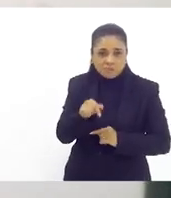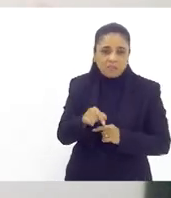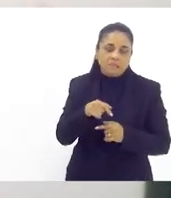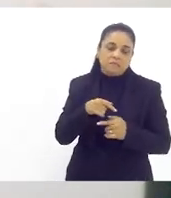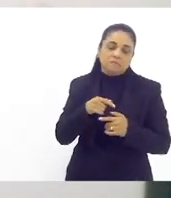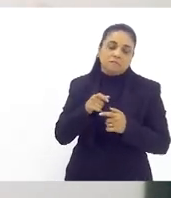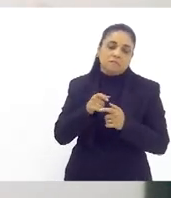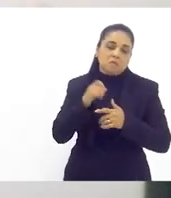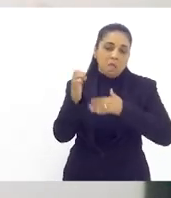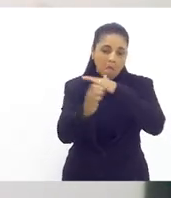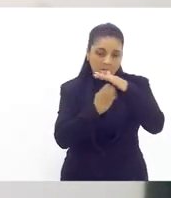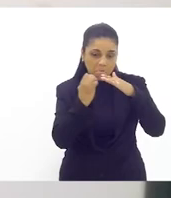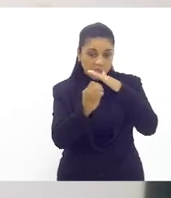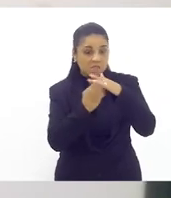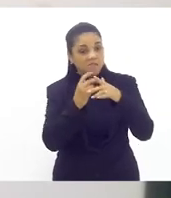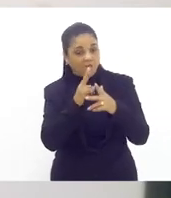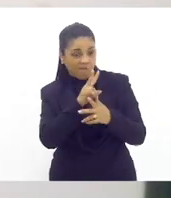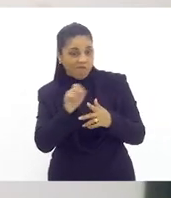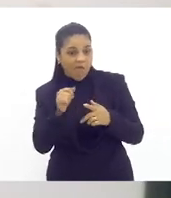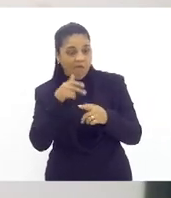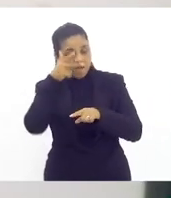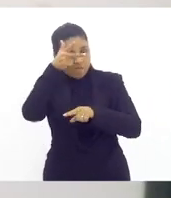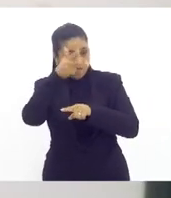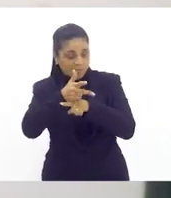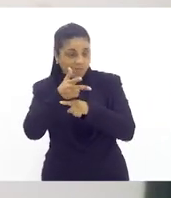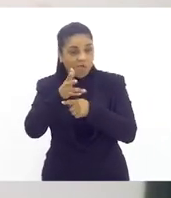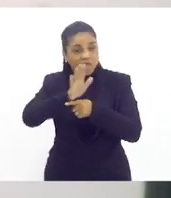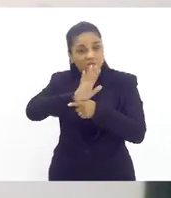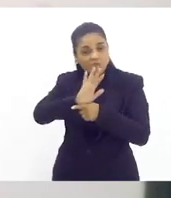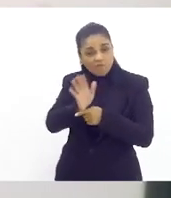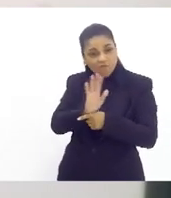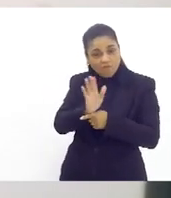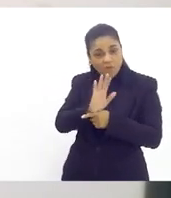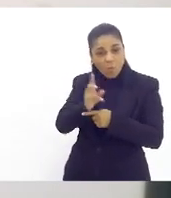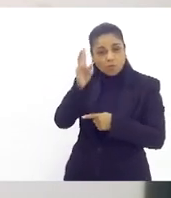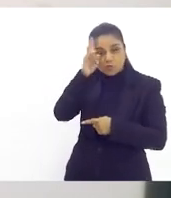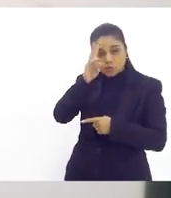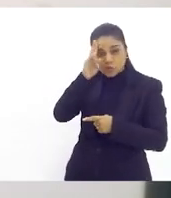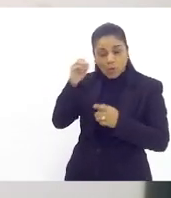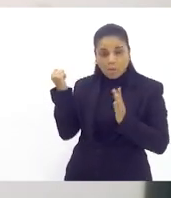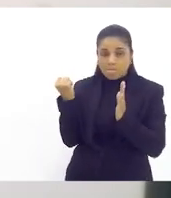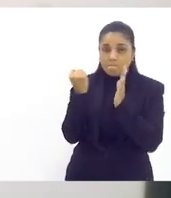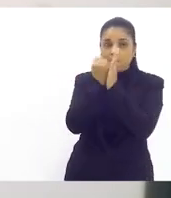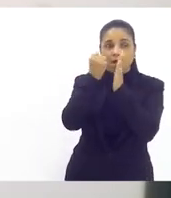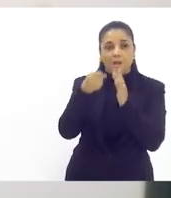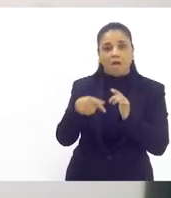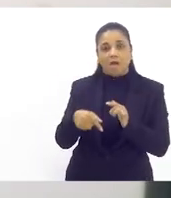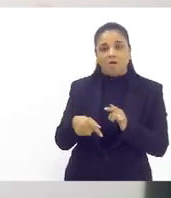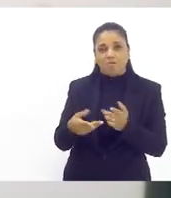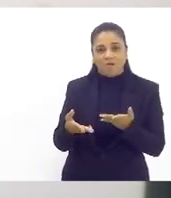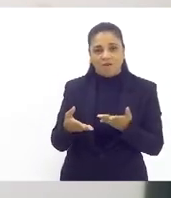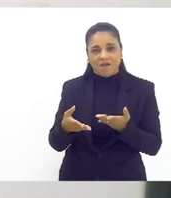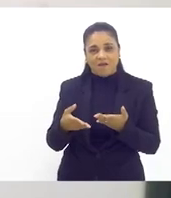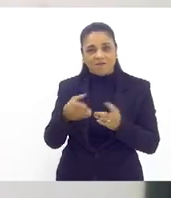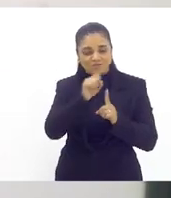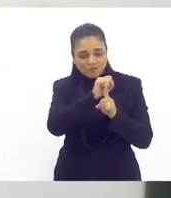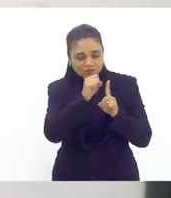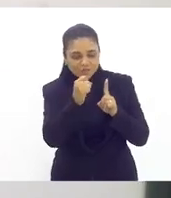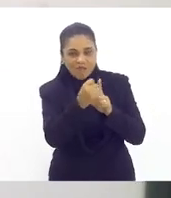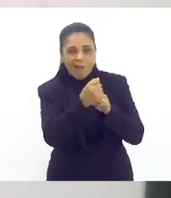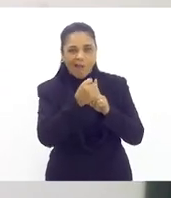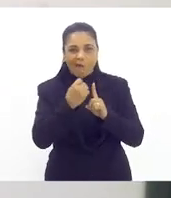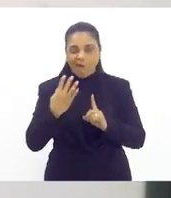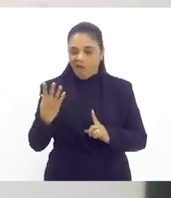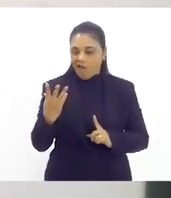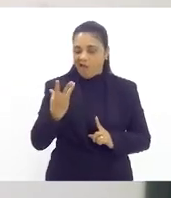vão produzir filmes que talvez vão ser Marcos históricos daqui para frente social e